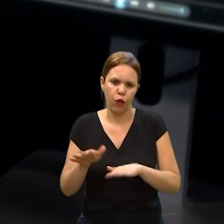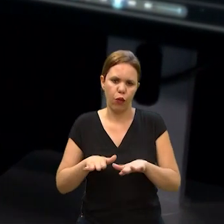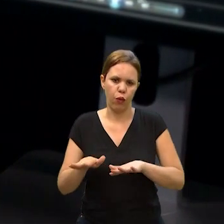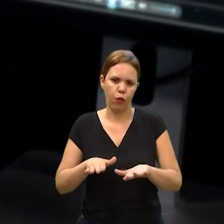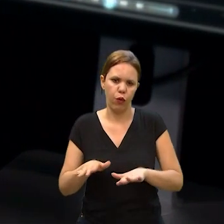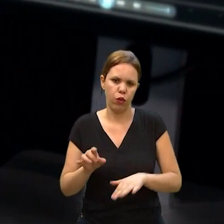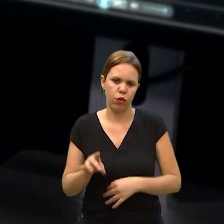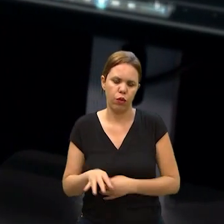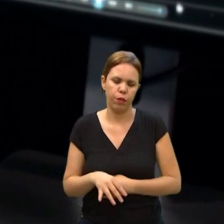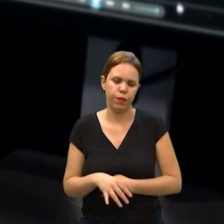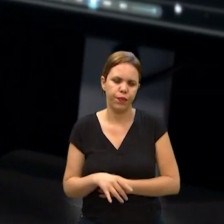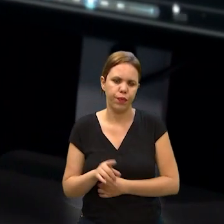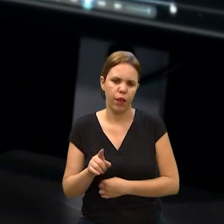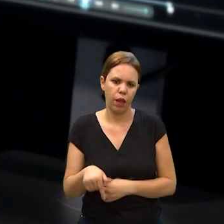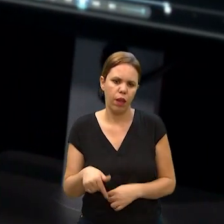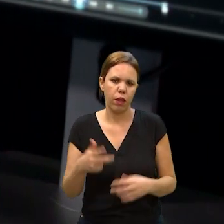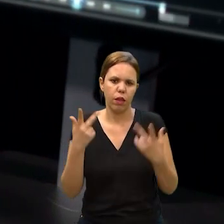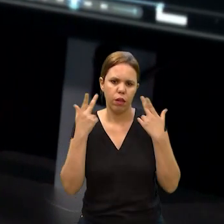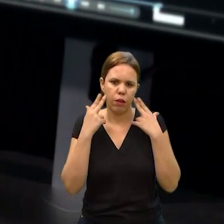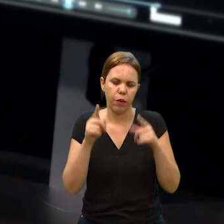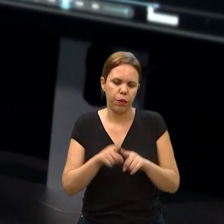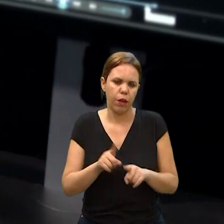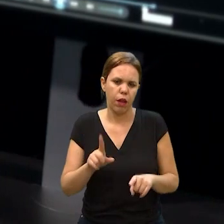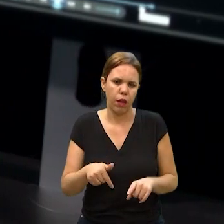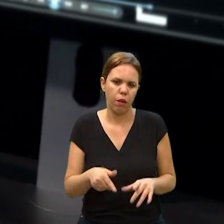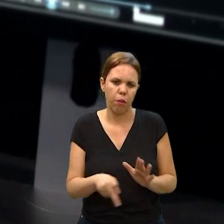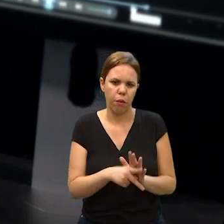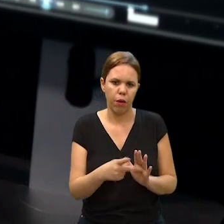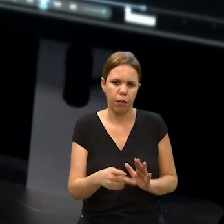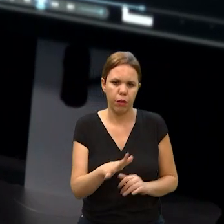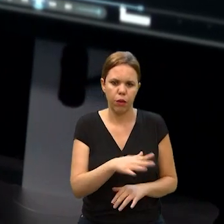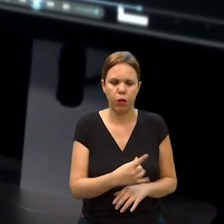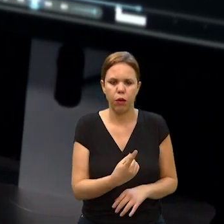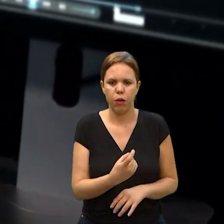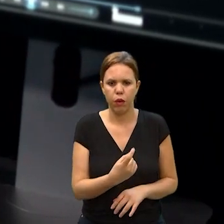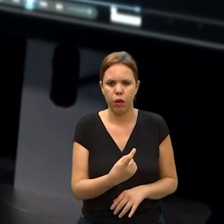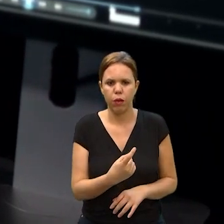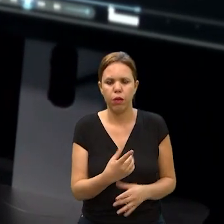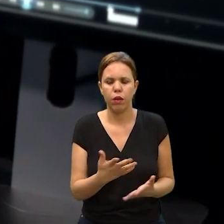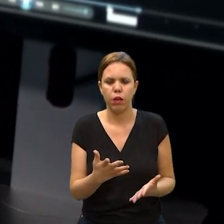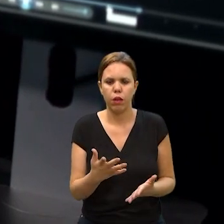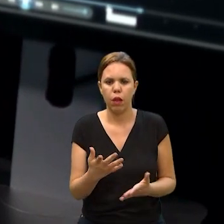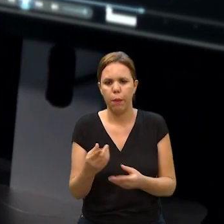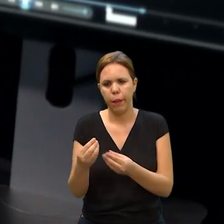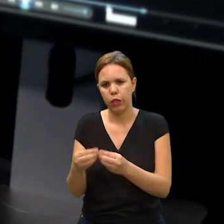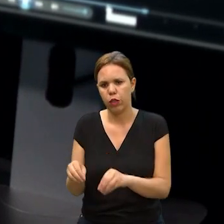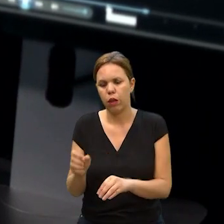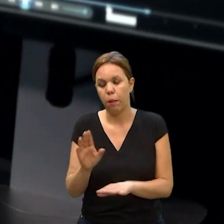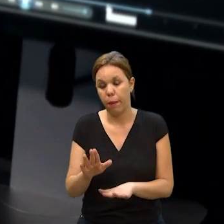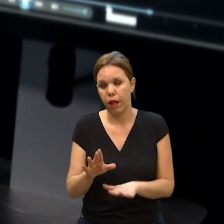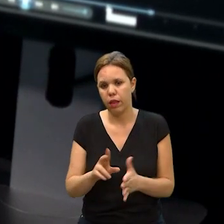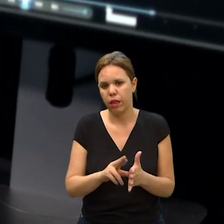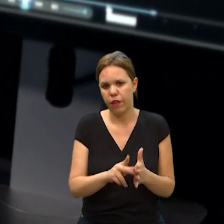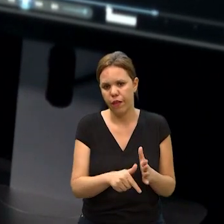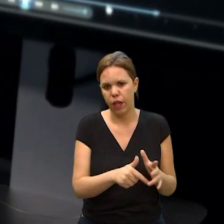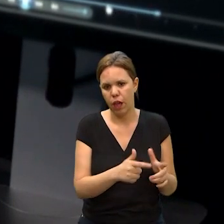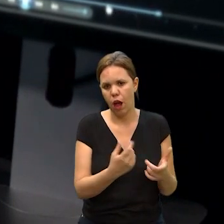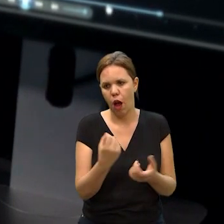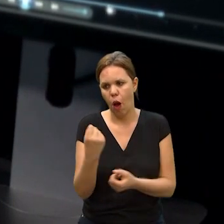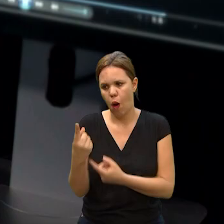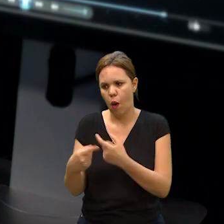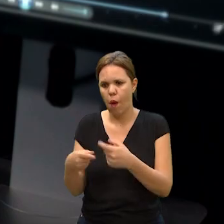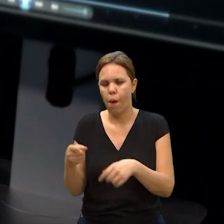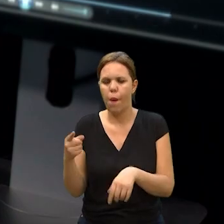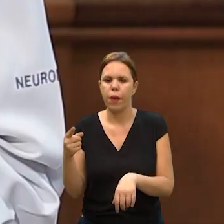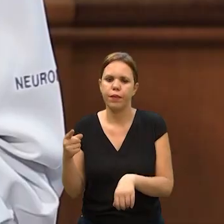motor. Normalmente esse desenvolvimento motor pode ser o exclusivo, o único que é comprometido, mas como tem alguma patologia